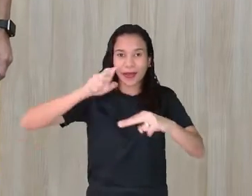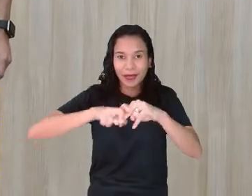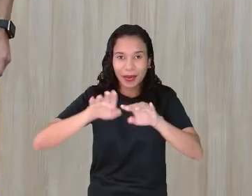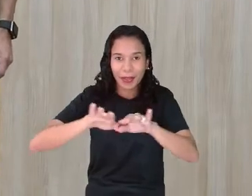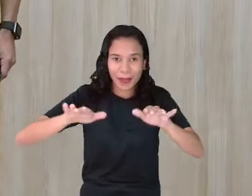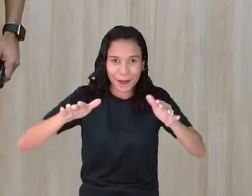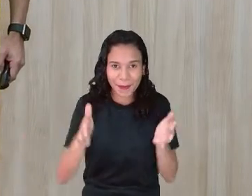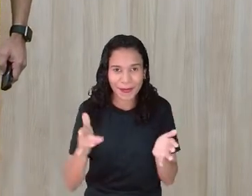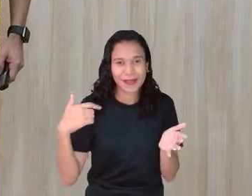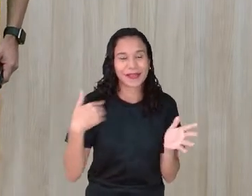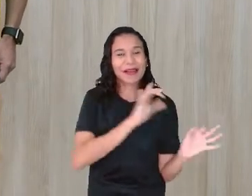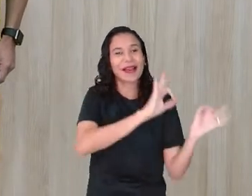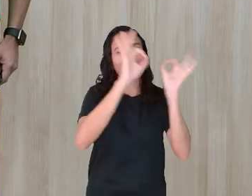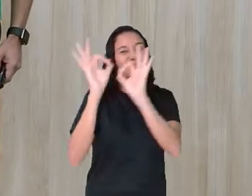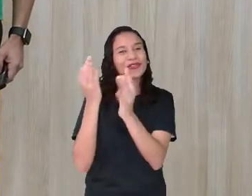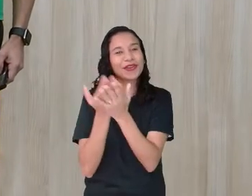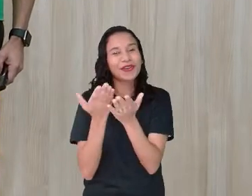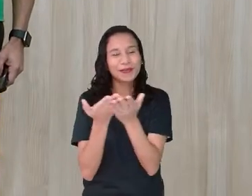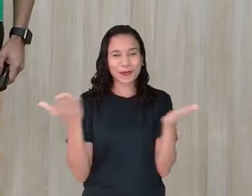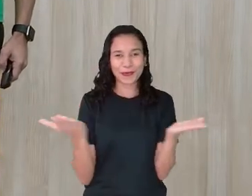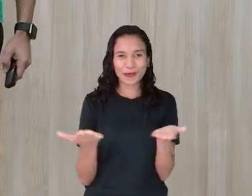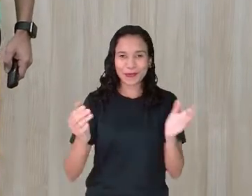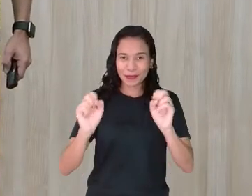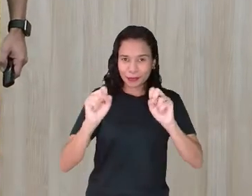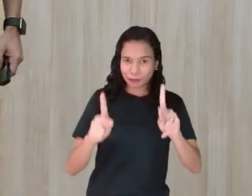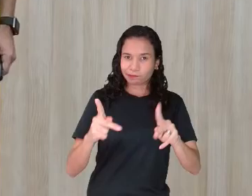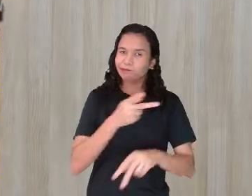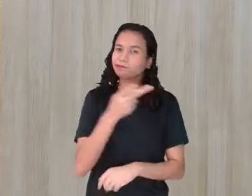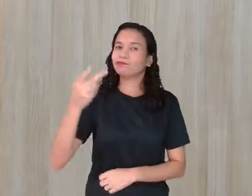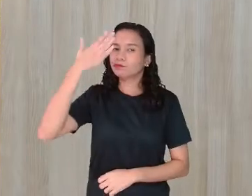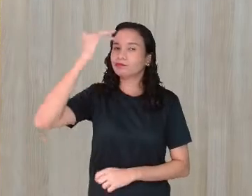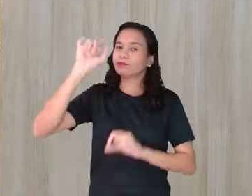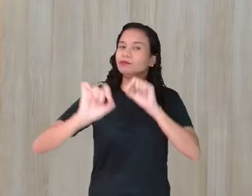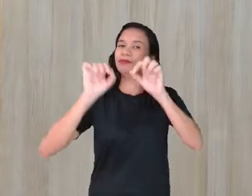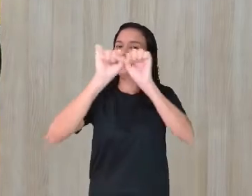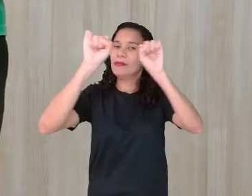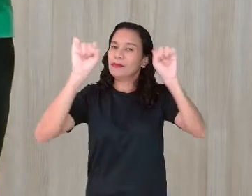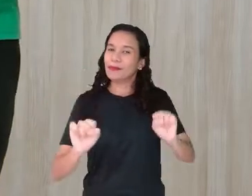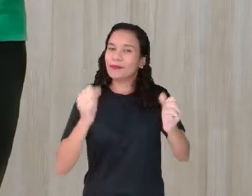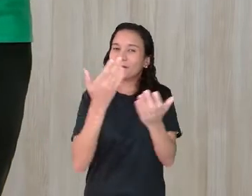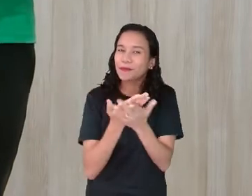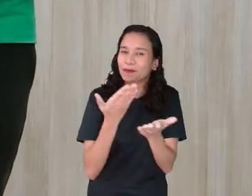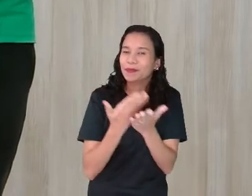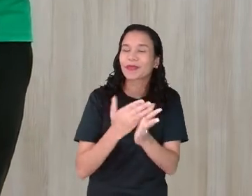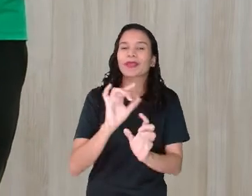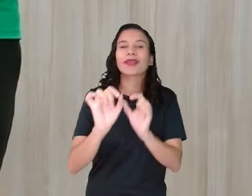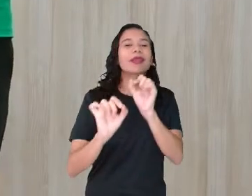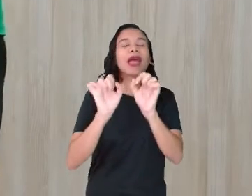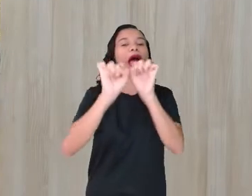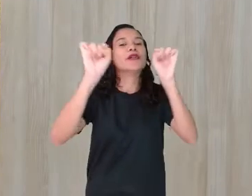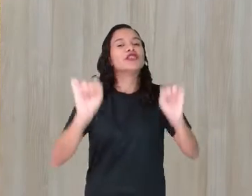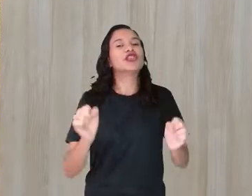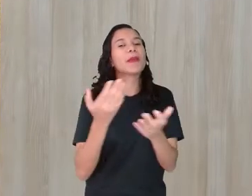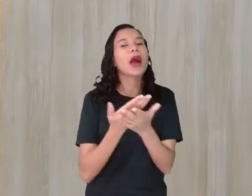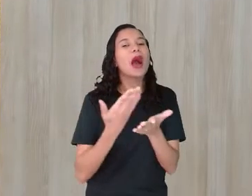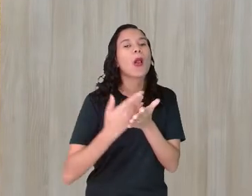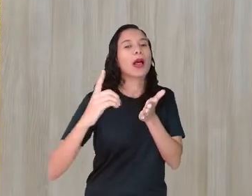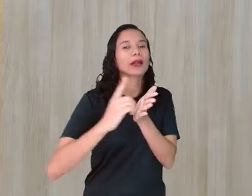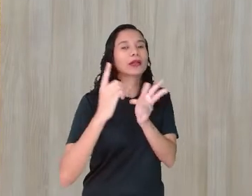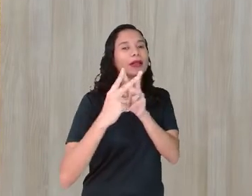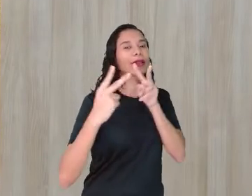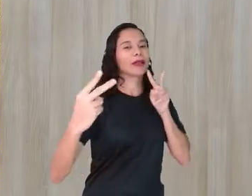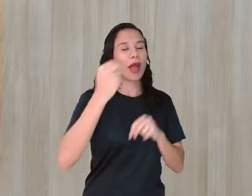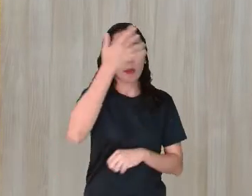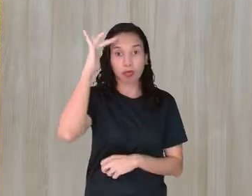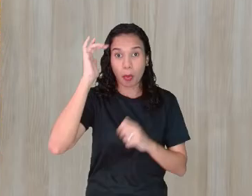mesinha aí para acompanhar a nossa aula de hoje, tá bom? Vocês sabem que o sistema da nossa aula é um sistema de aula digital, onde